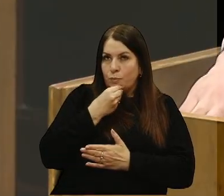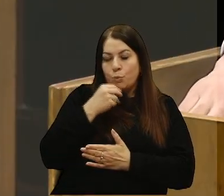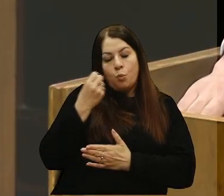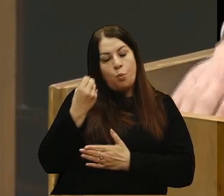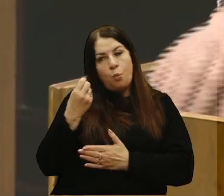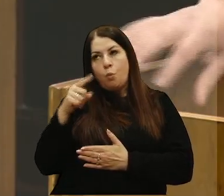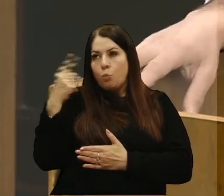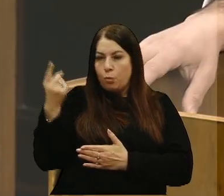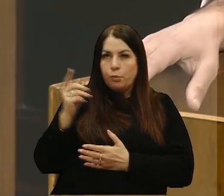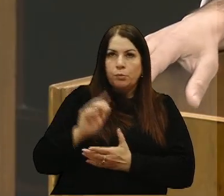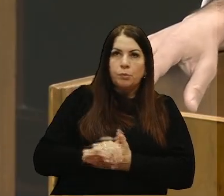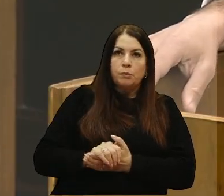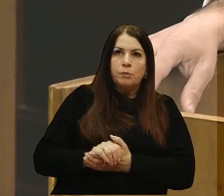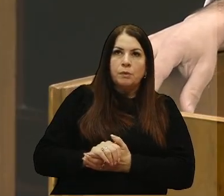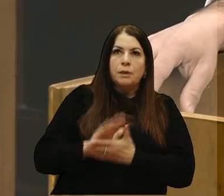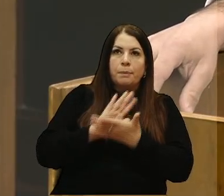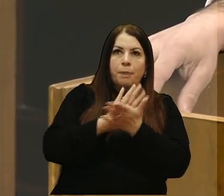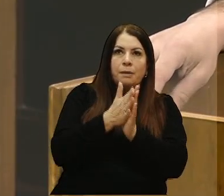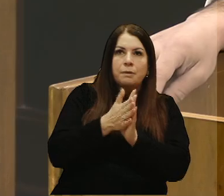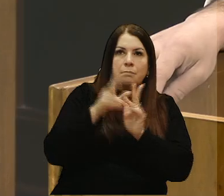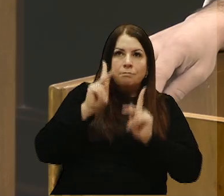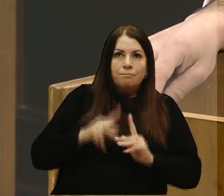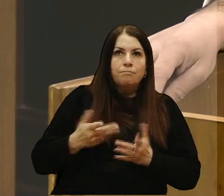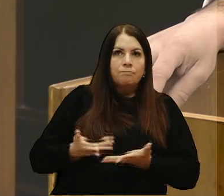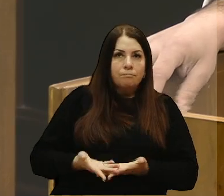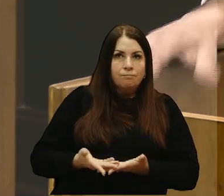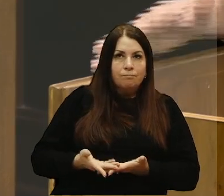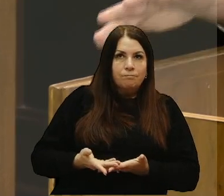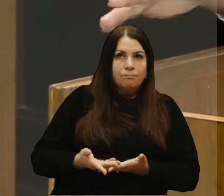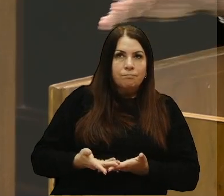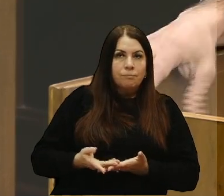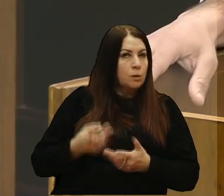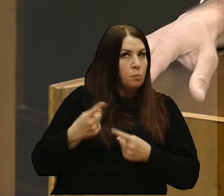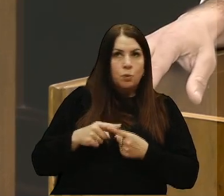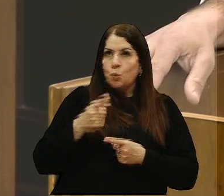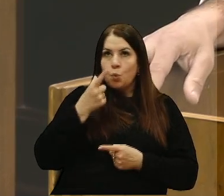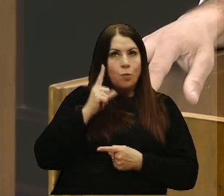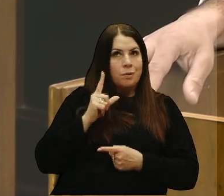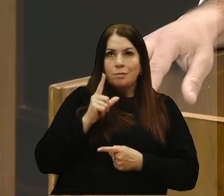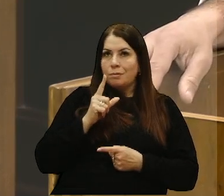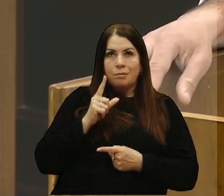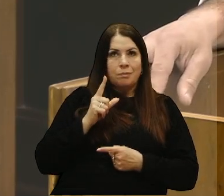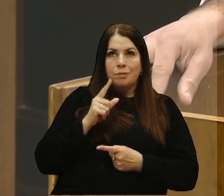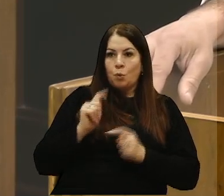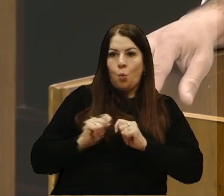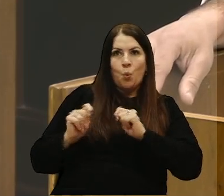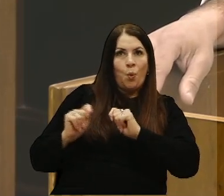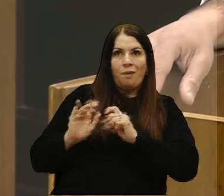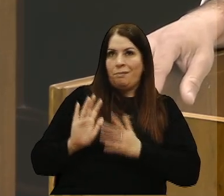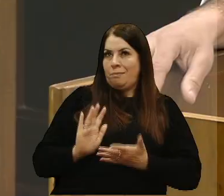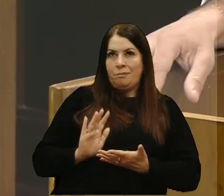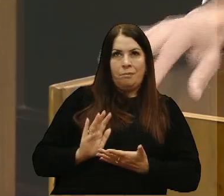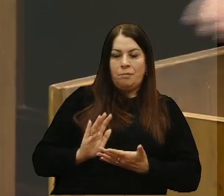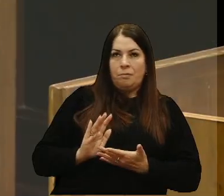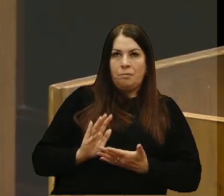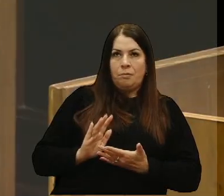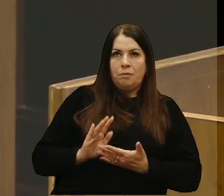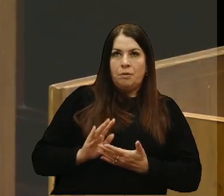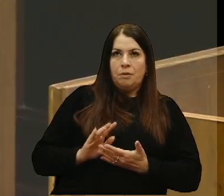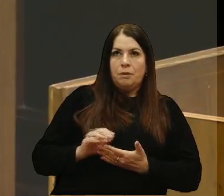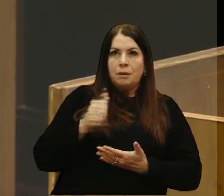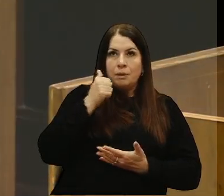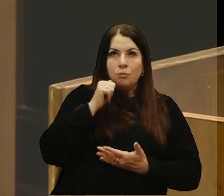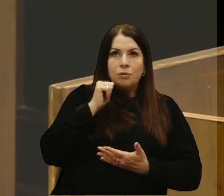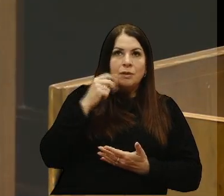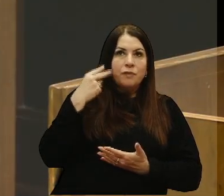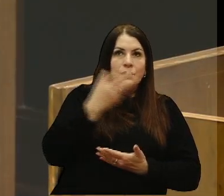algum outro matar alguém. Porque ele não consegue se controlar. E as senhoras